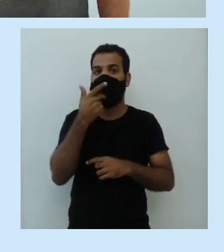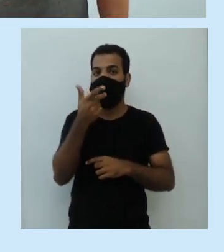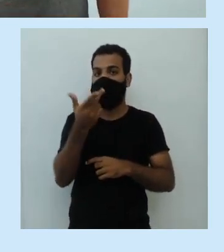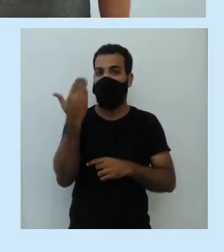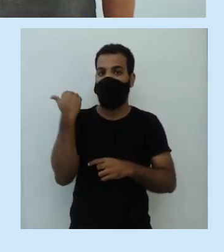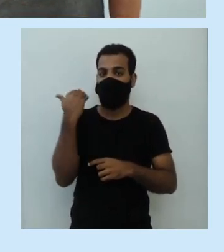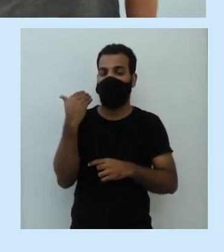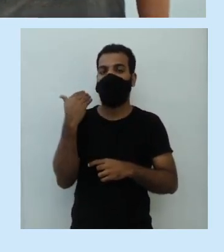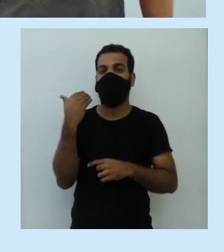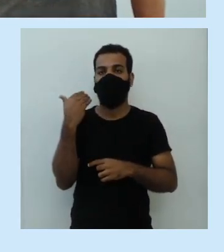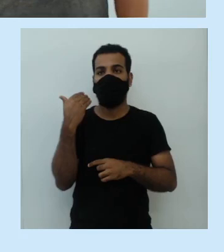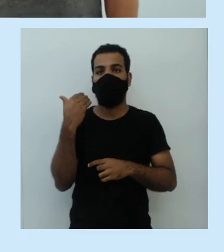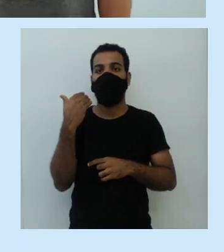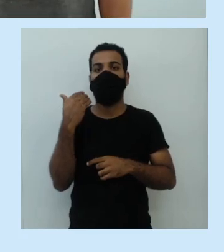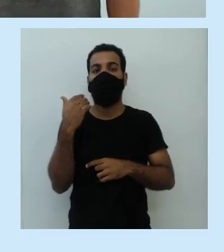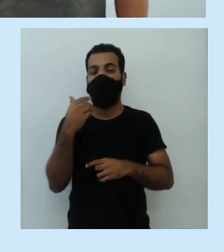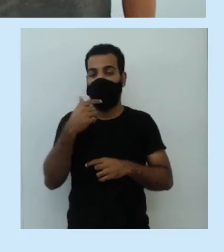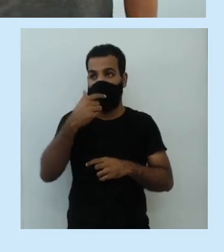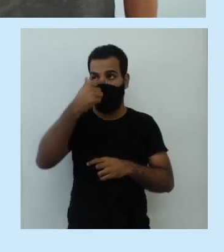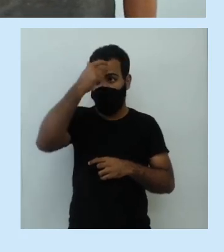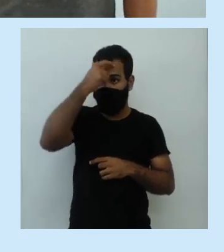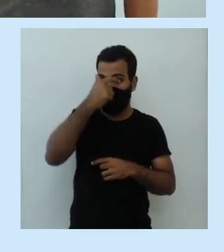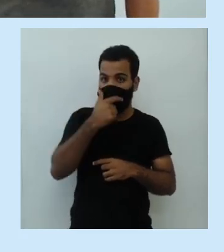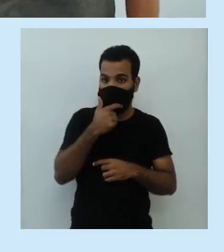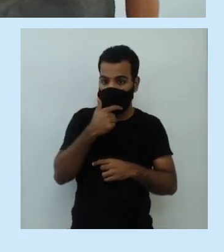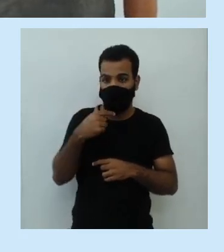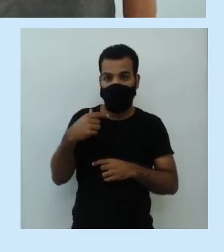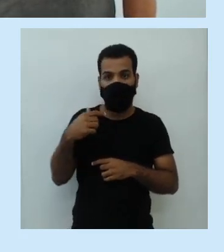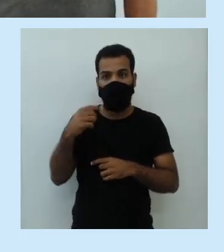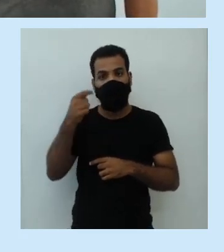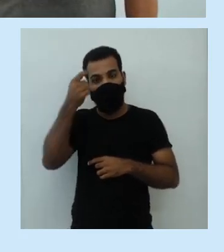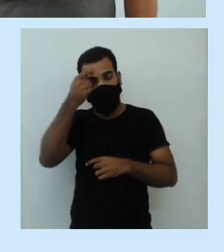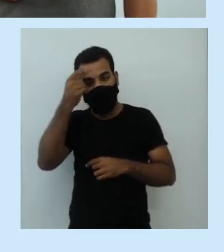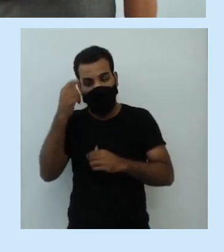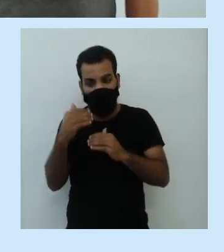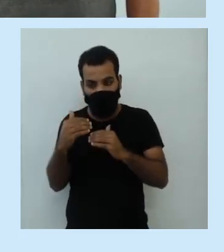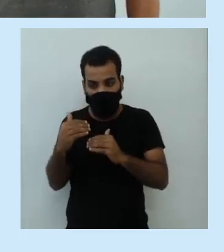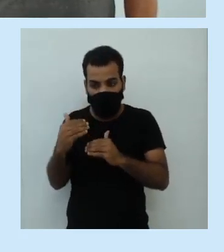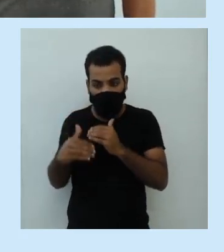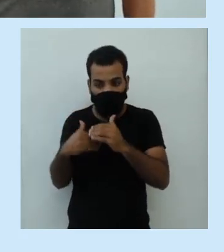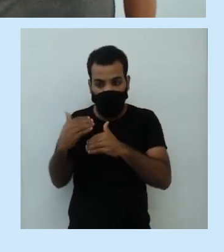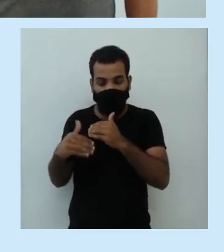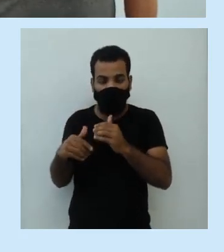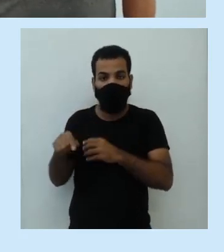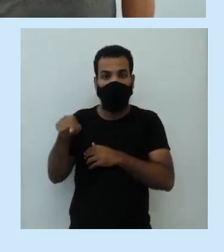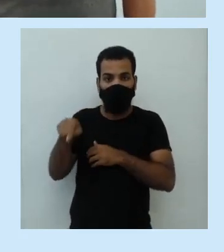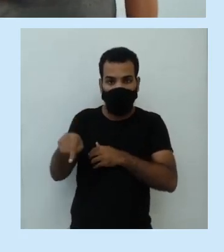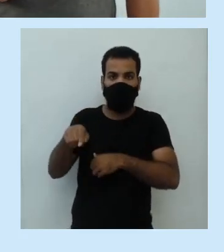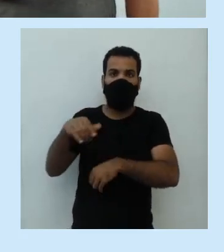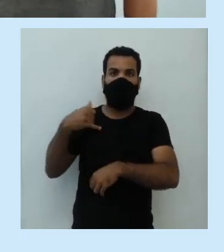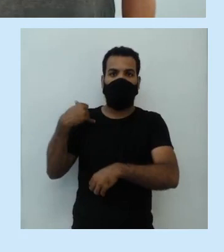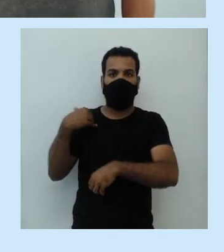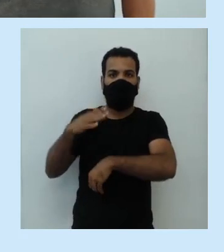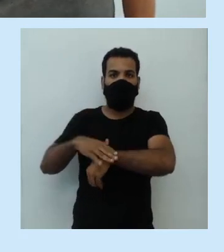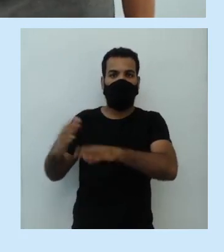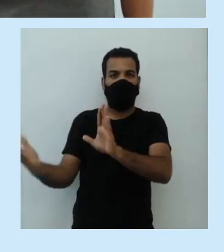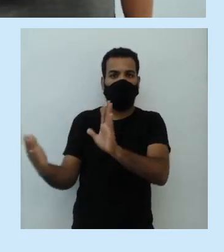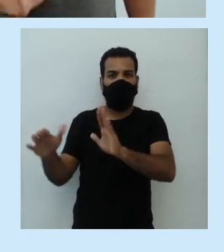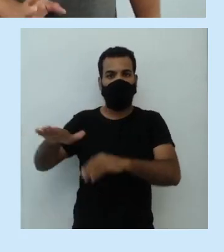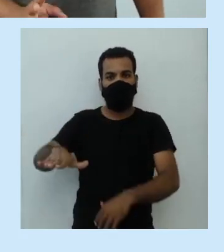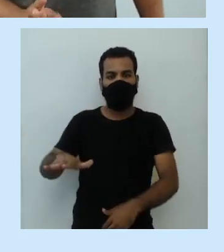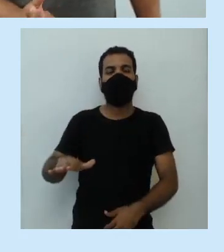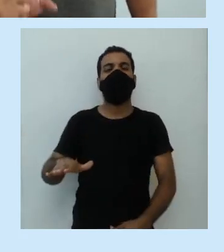atrás, olha, a construção do caráter acontece nessa fase. Que